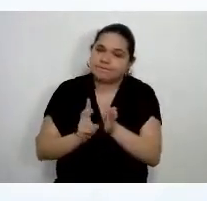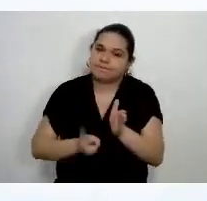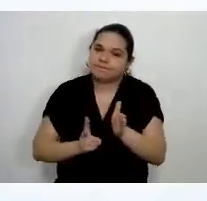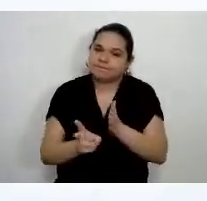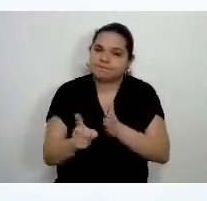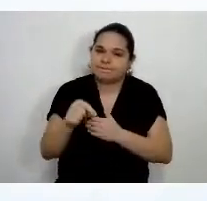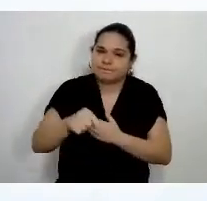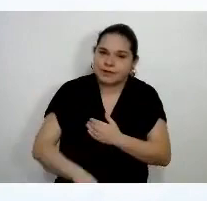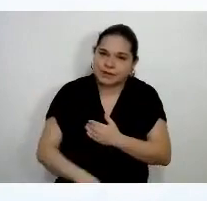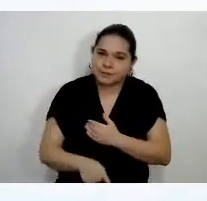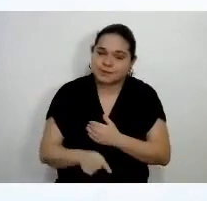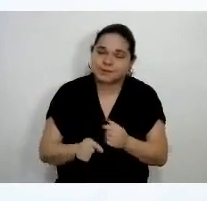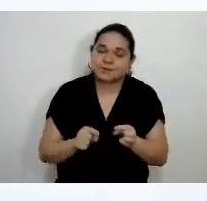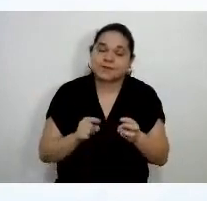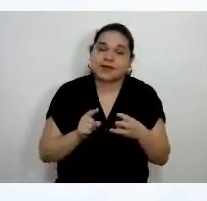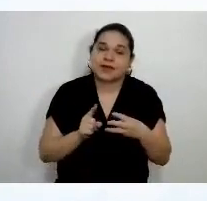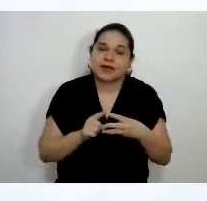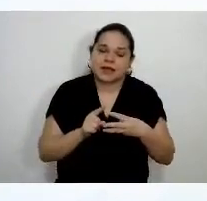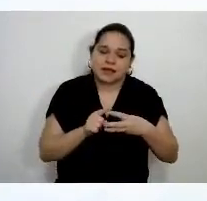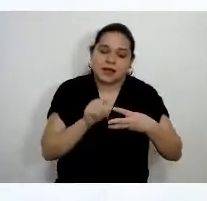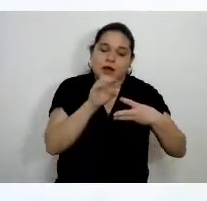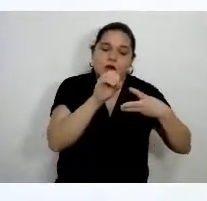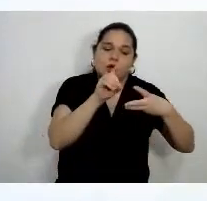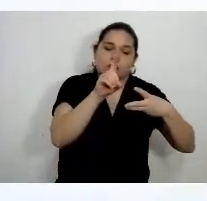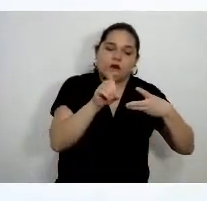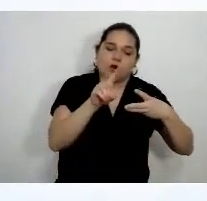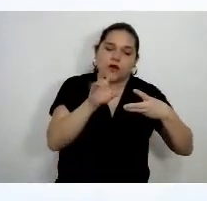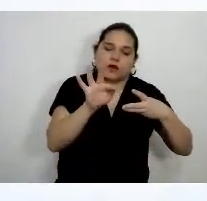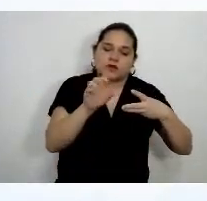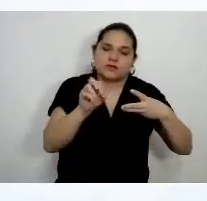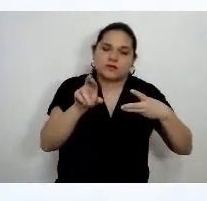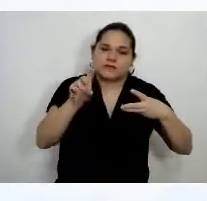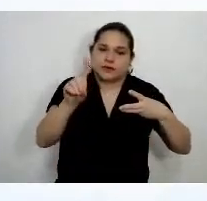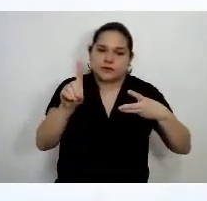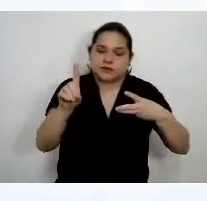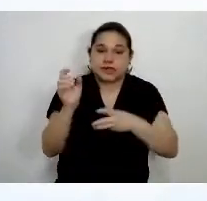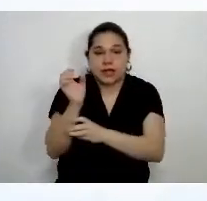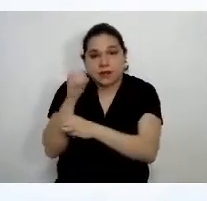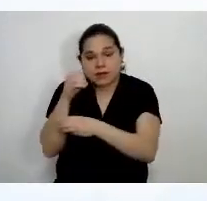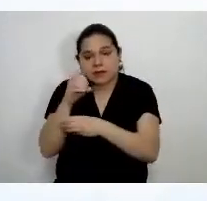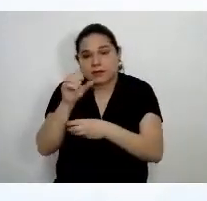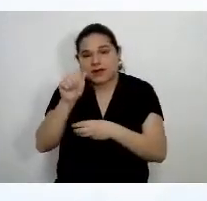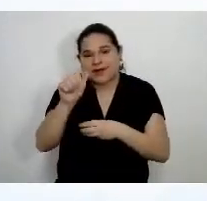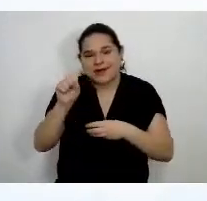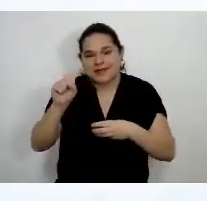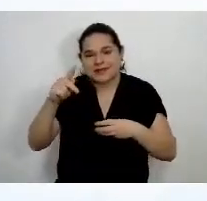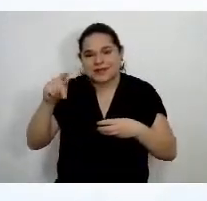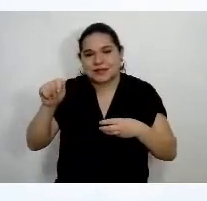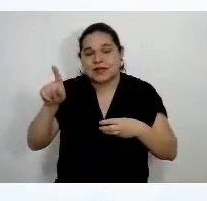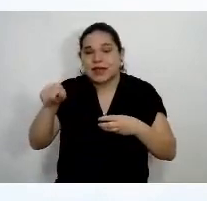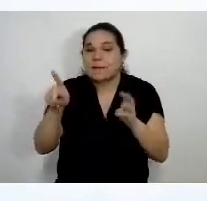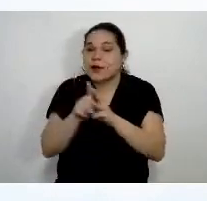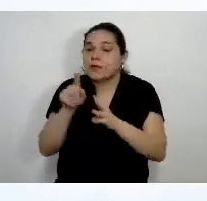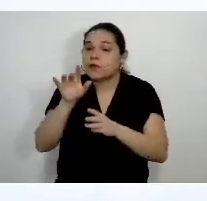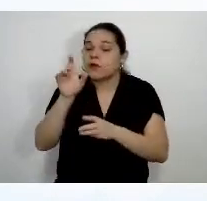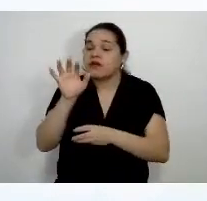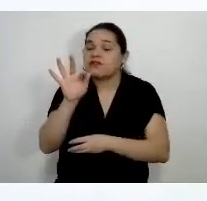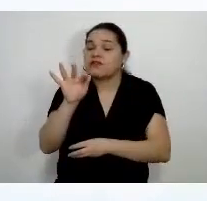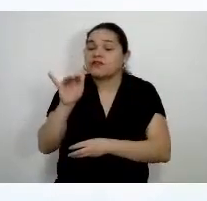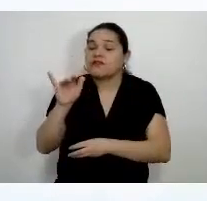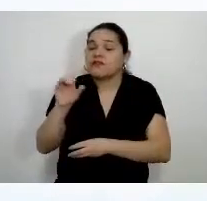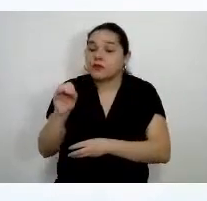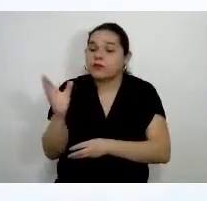a vacina de Oxford, que é do laboratório AstraZeneca, e que a Fiocruz, aqui no Brasil, é quem